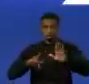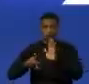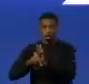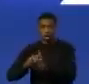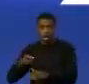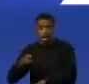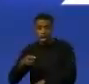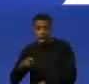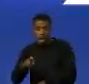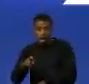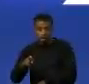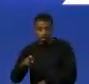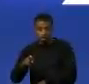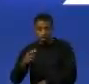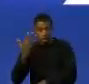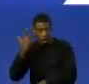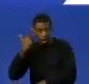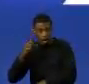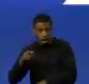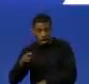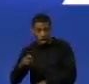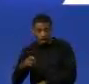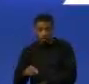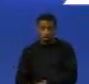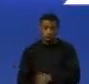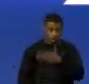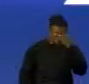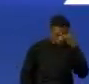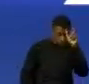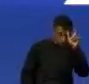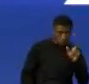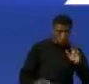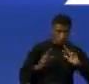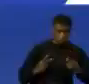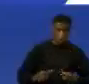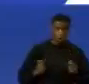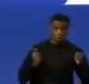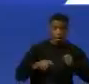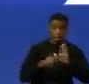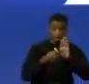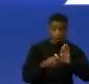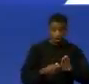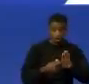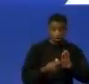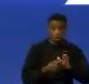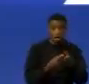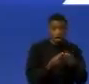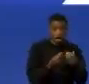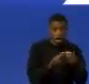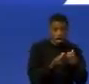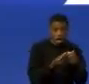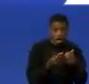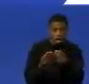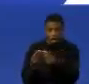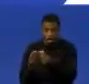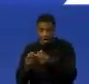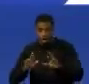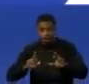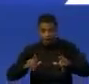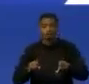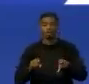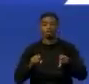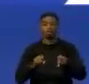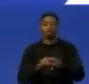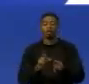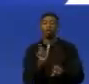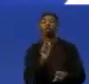célula humana. E ele mostra aqui no desenho as proteínas presentes na membrana plasmática de cada